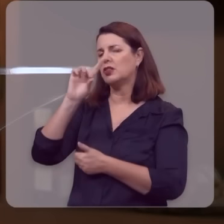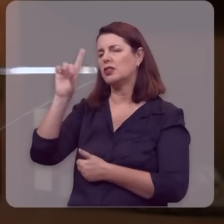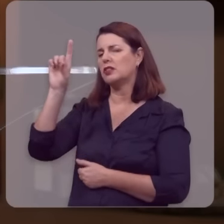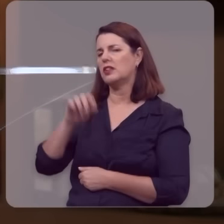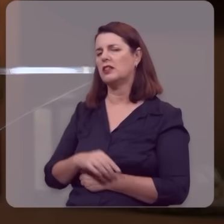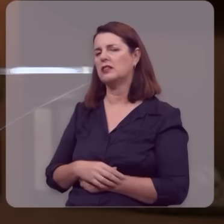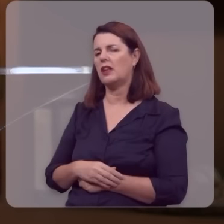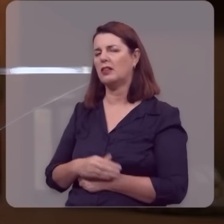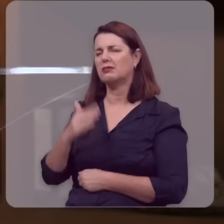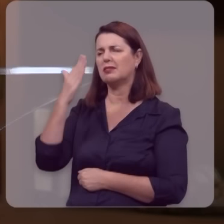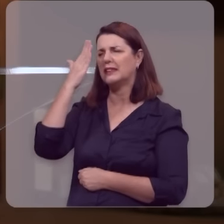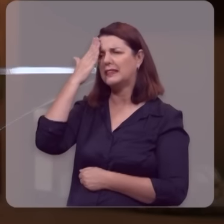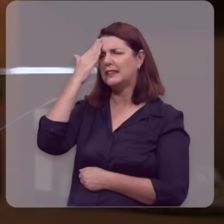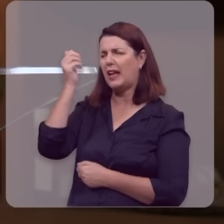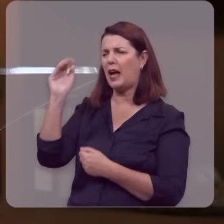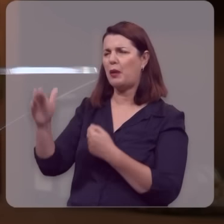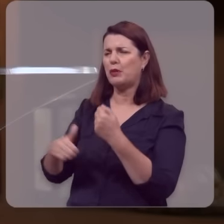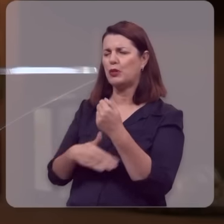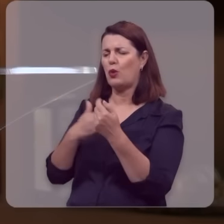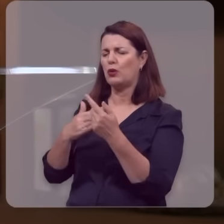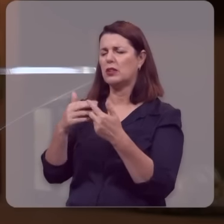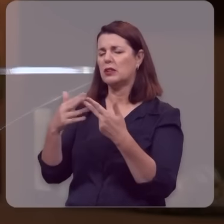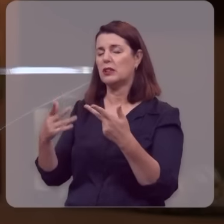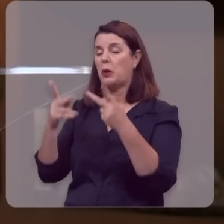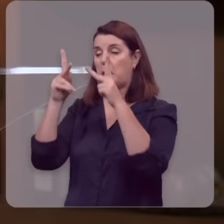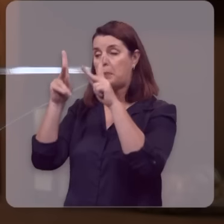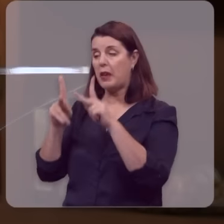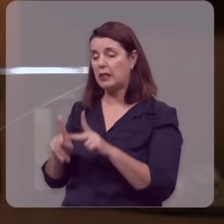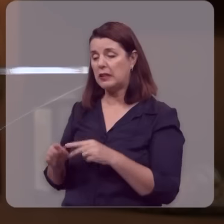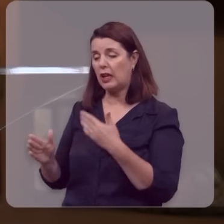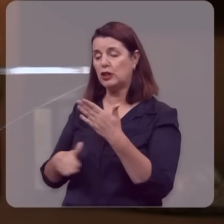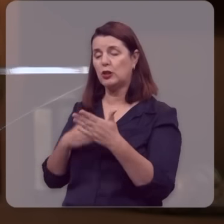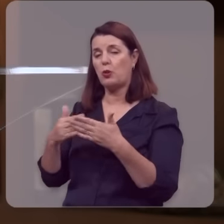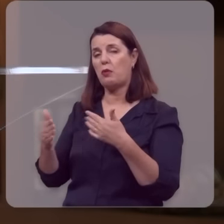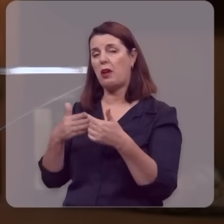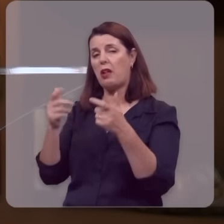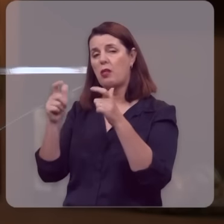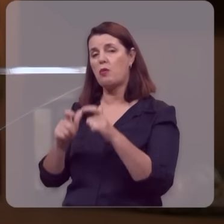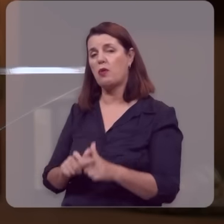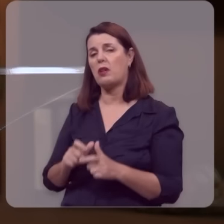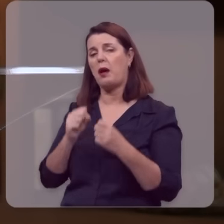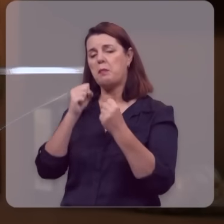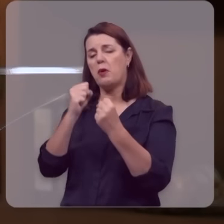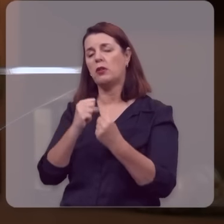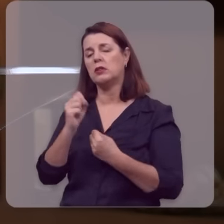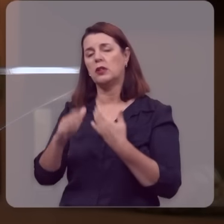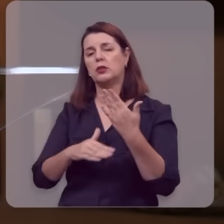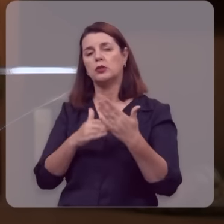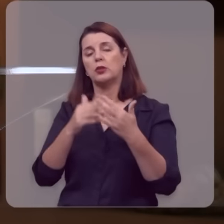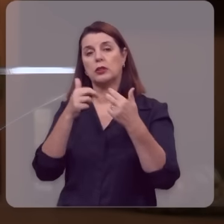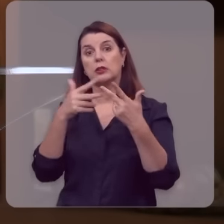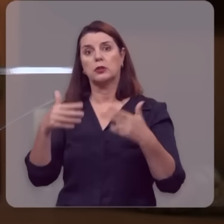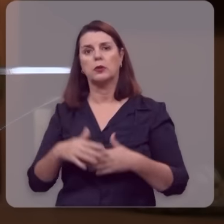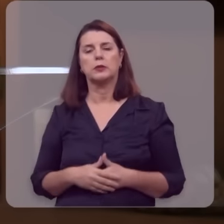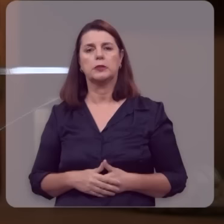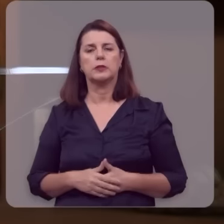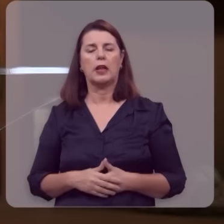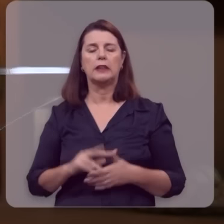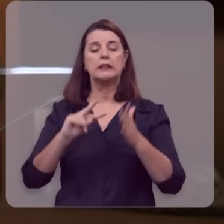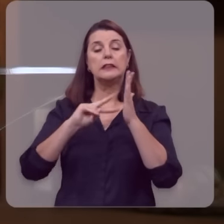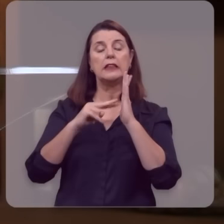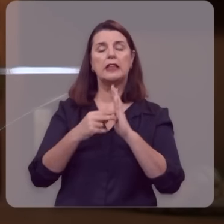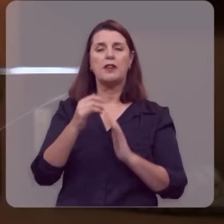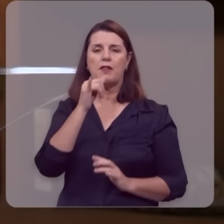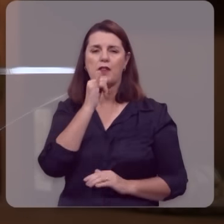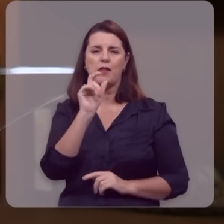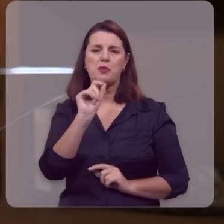da onisciência da onipresença e da onipotência e significa